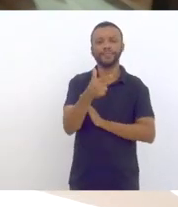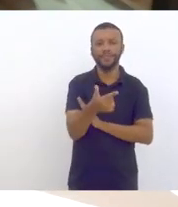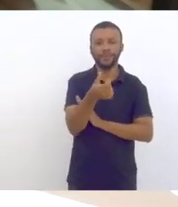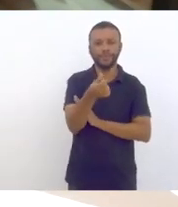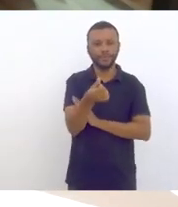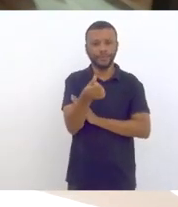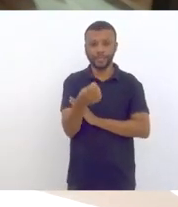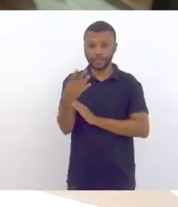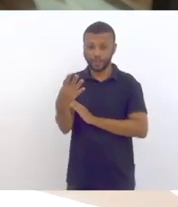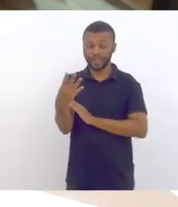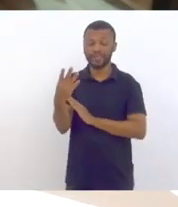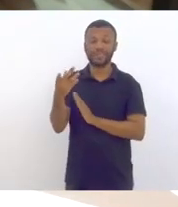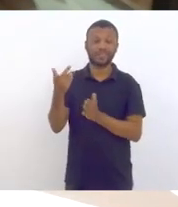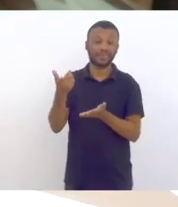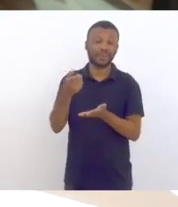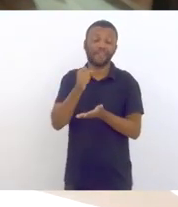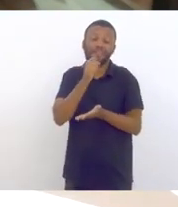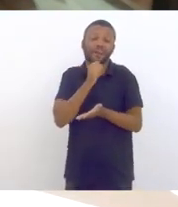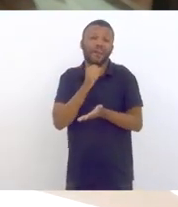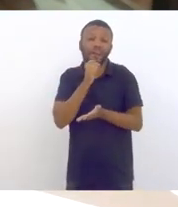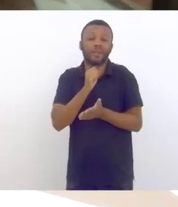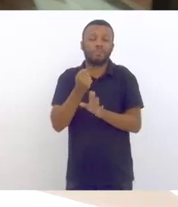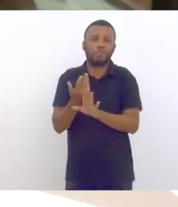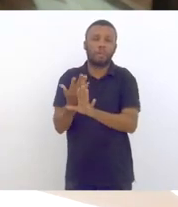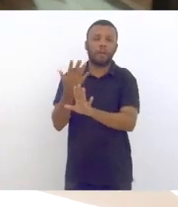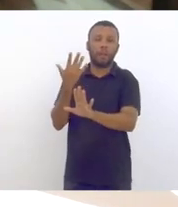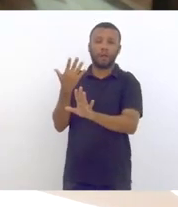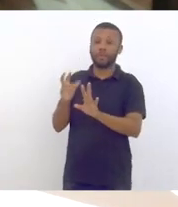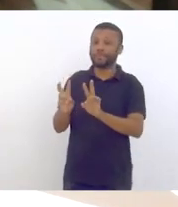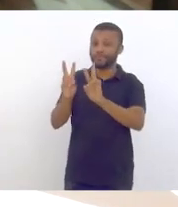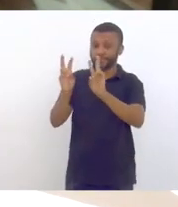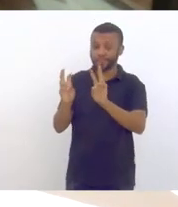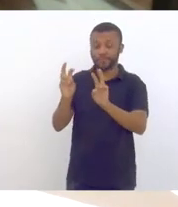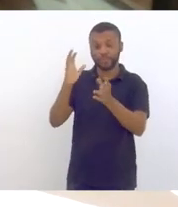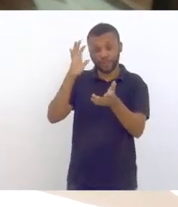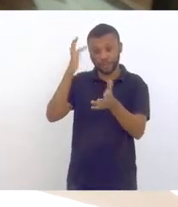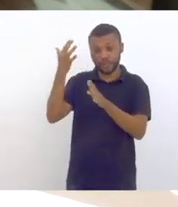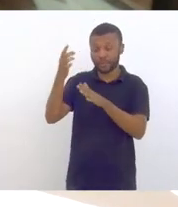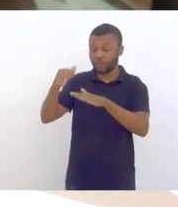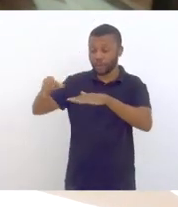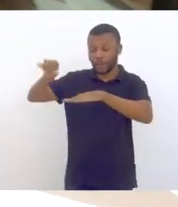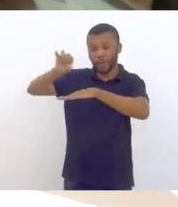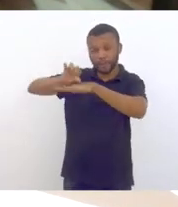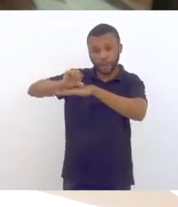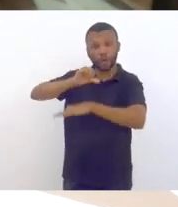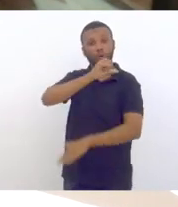estando desatualizada essa matéria é a situação da capital se torna indissociável